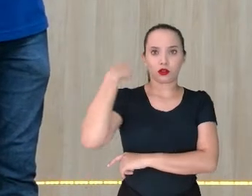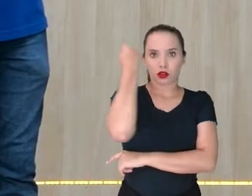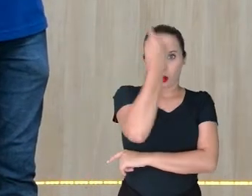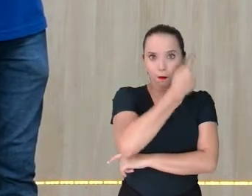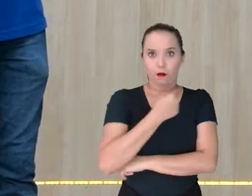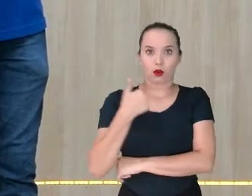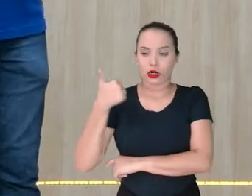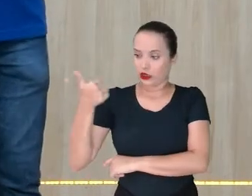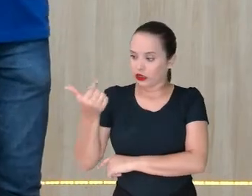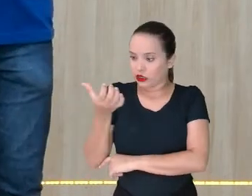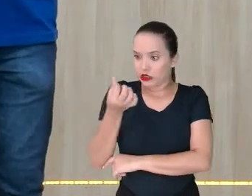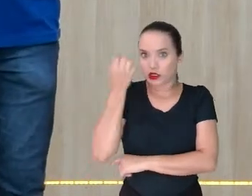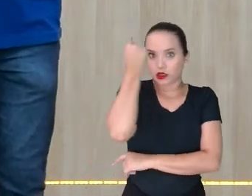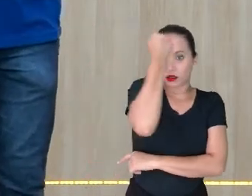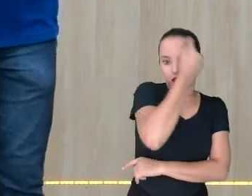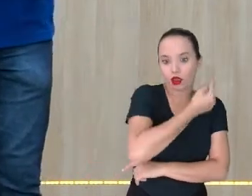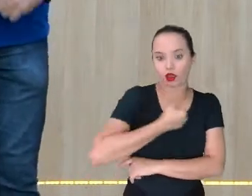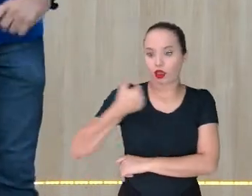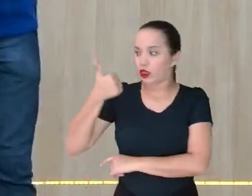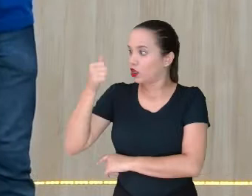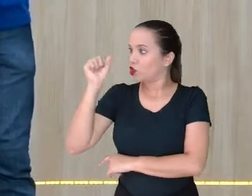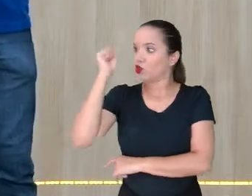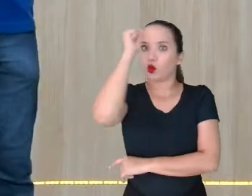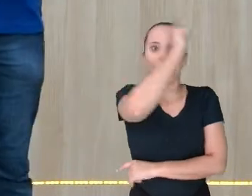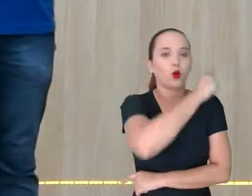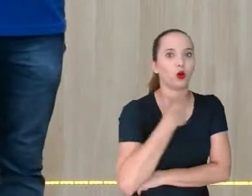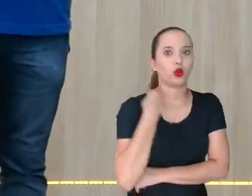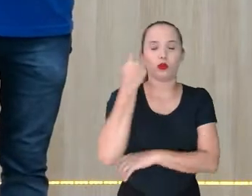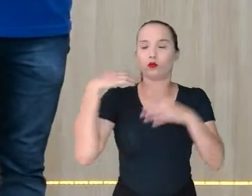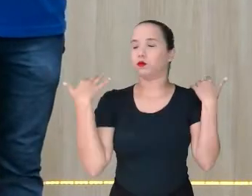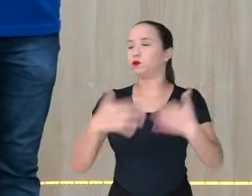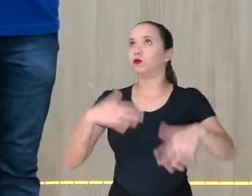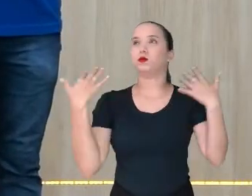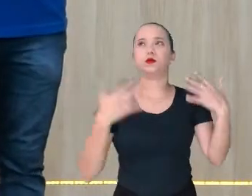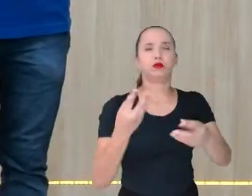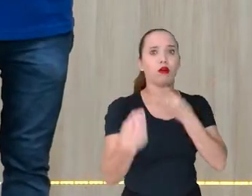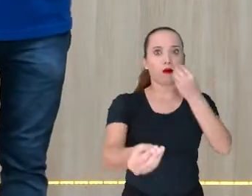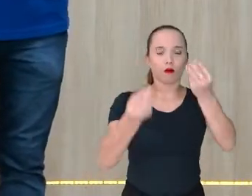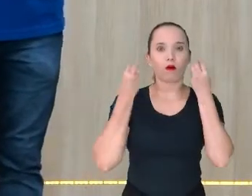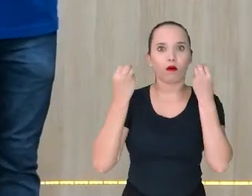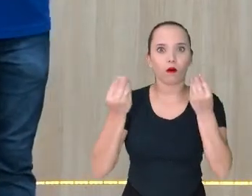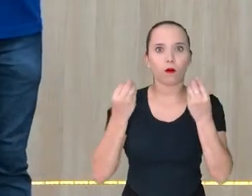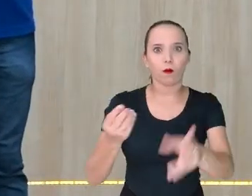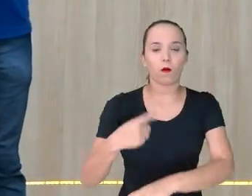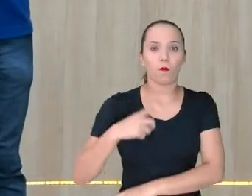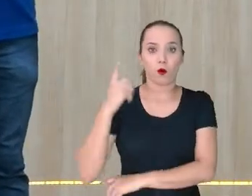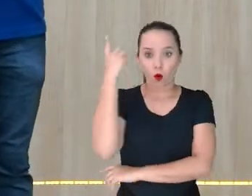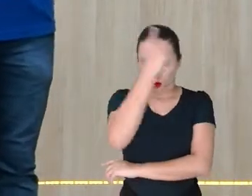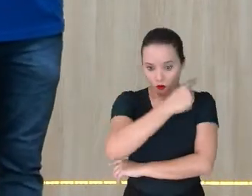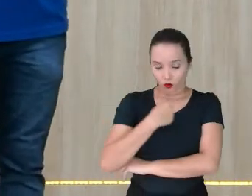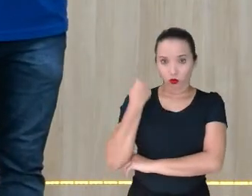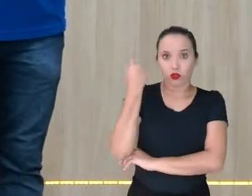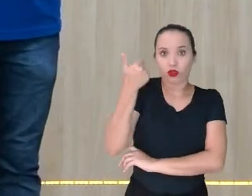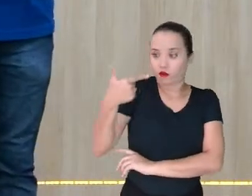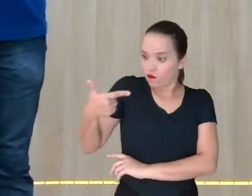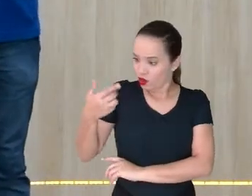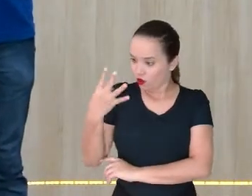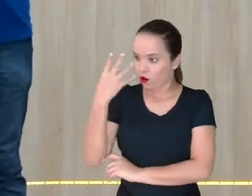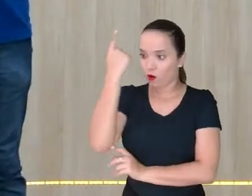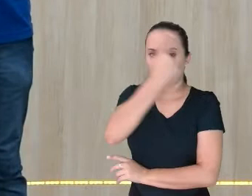dia. Opa. 18 horas por dia. Se o dia tem 24 horas, meu povo, raciocina aí. Tem 24 horas um dia. Eu